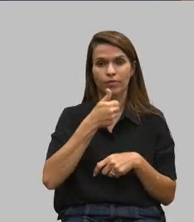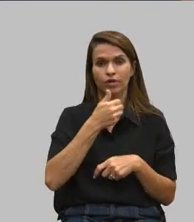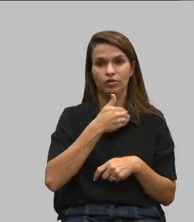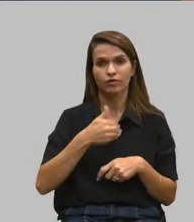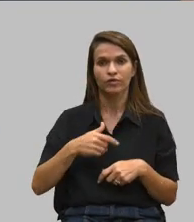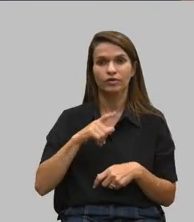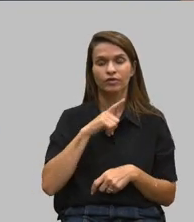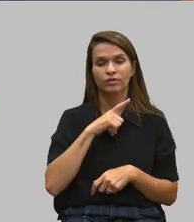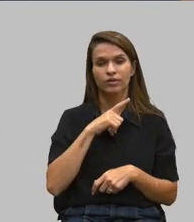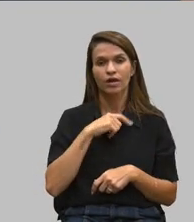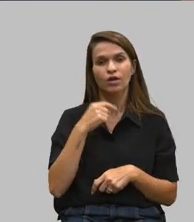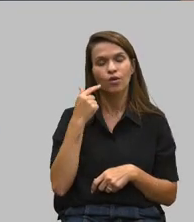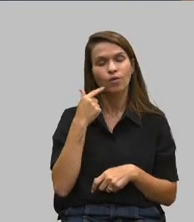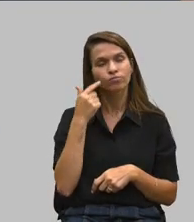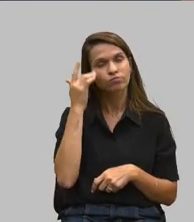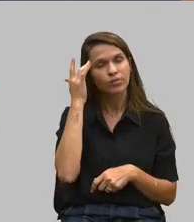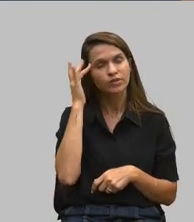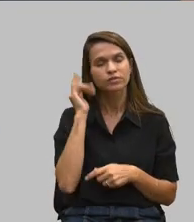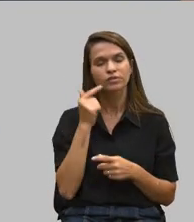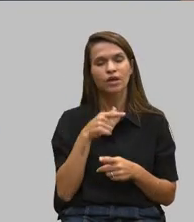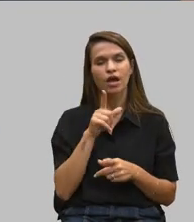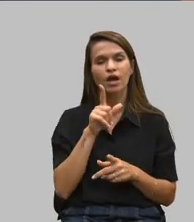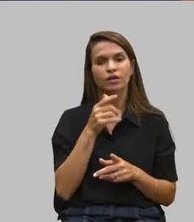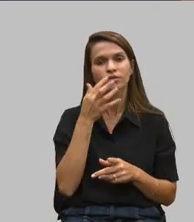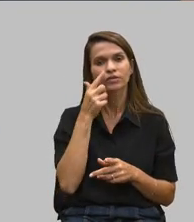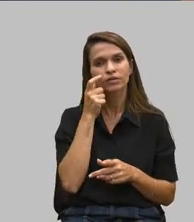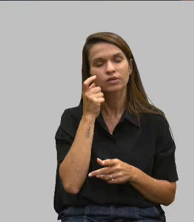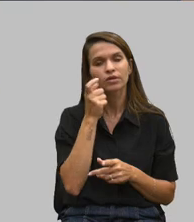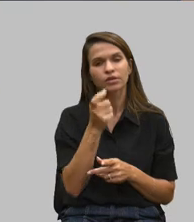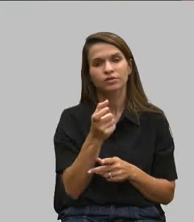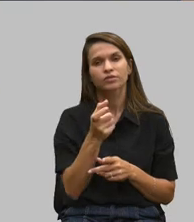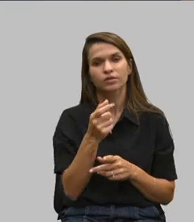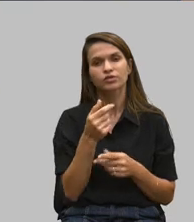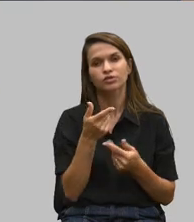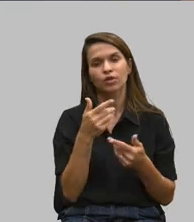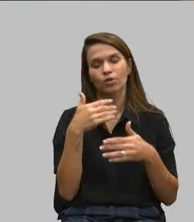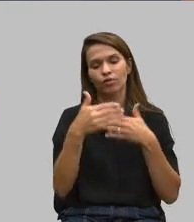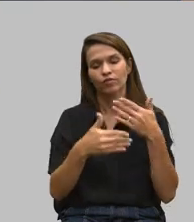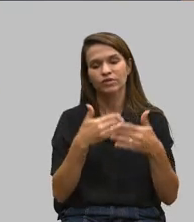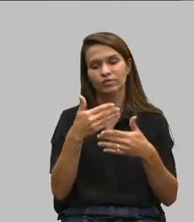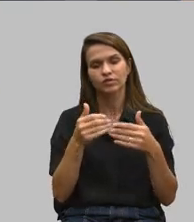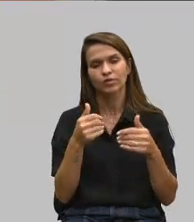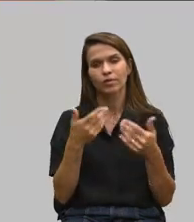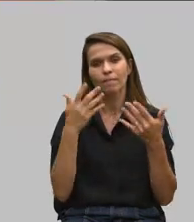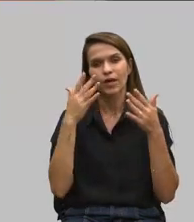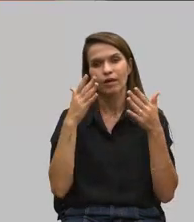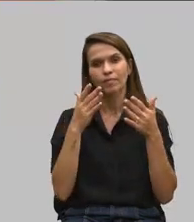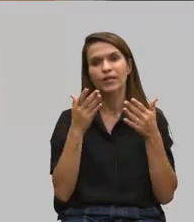acho que é é interessante a gente pensar nesses aspectos então estão de parabéns por isso